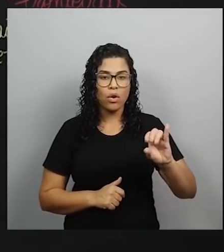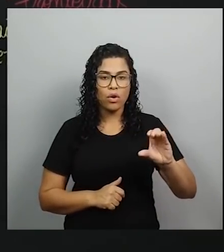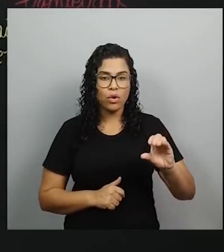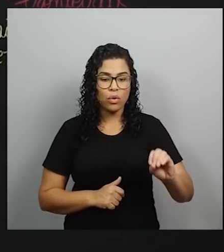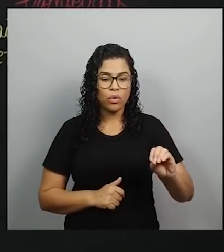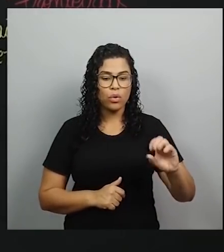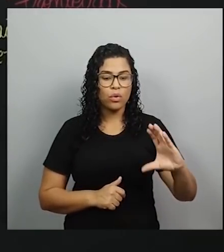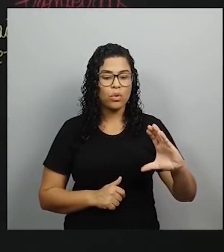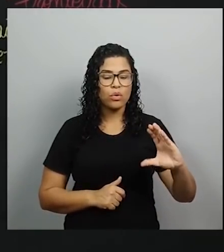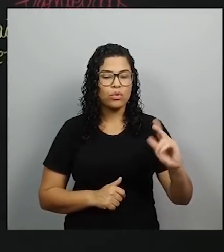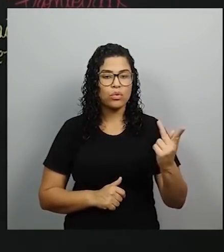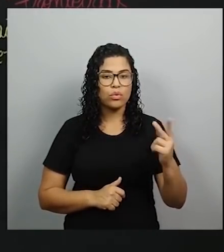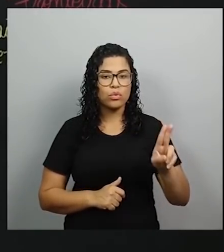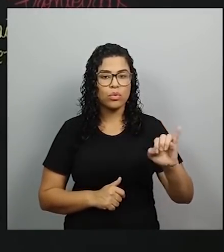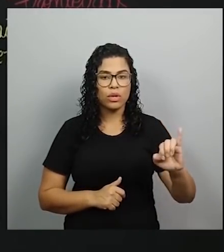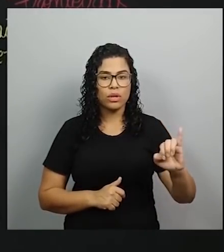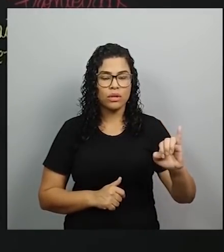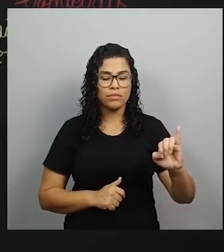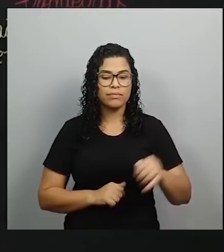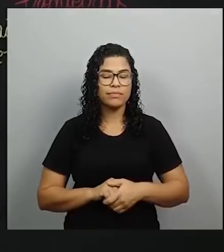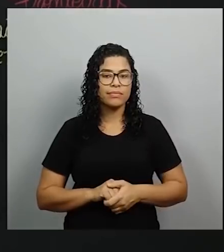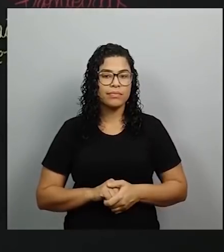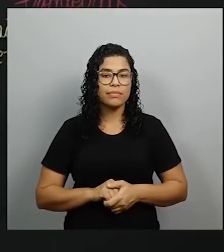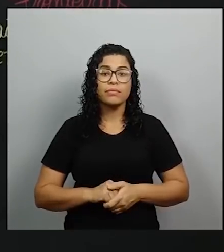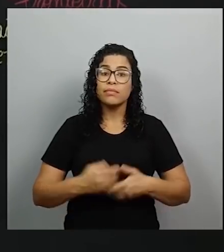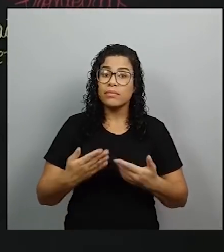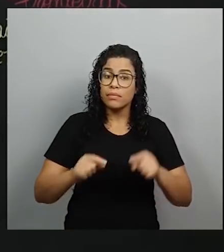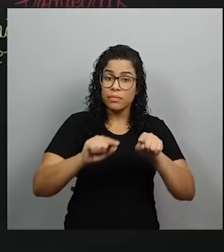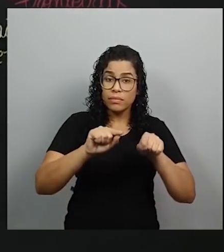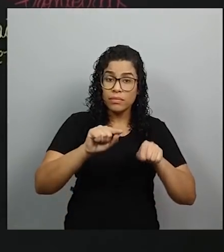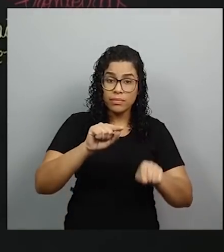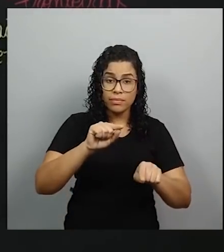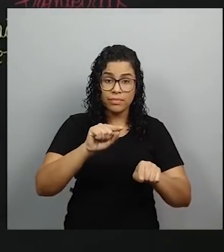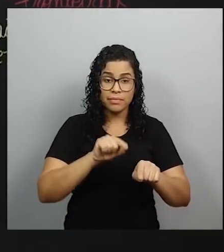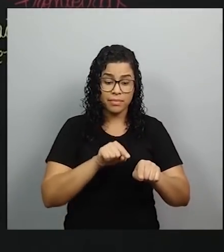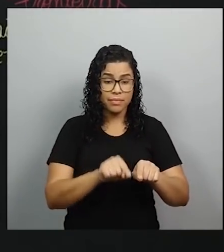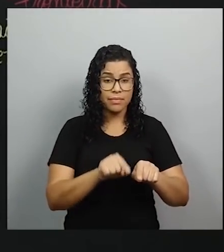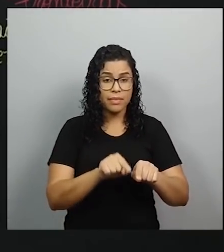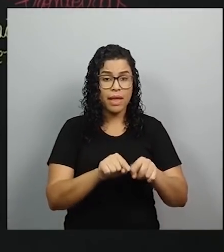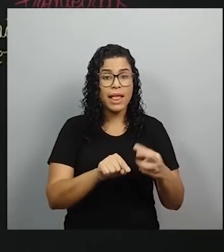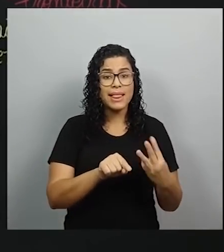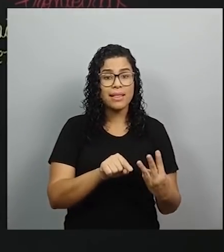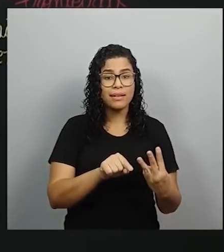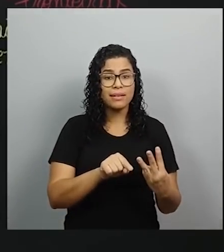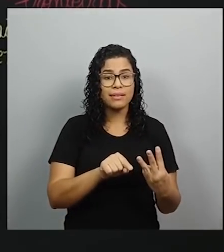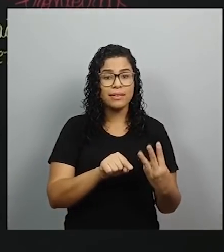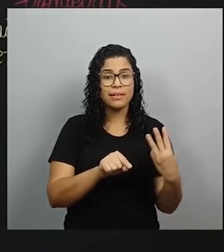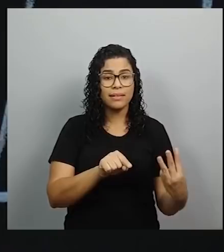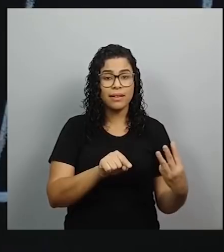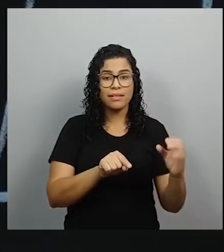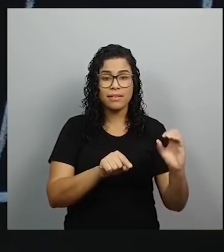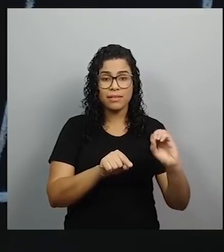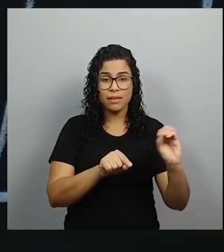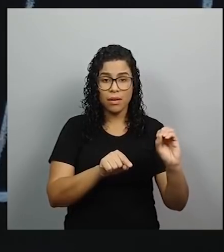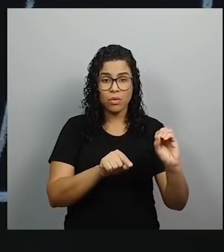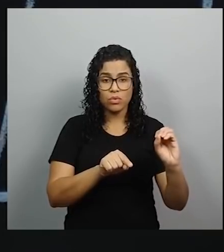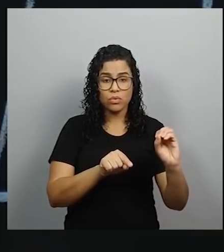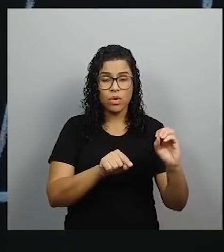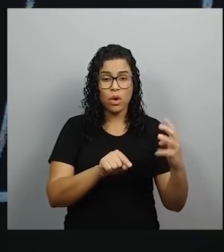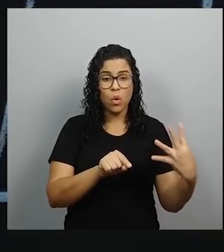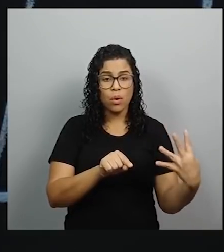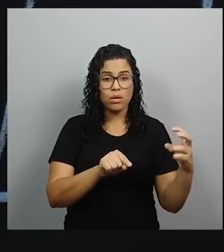Brasil. E nós temos aqui exatamente o que? Uma latitude de 33 graus